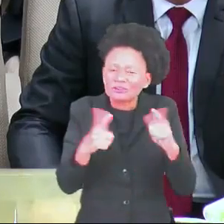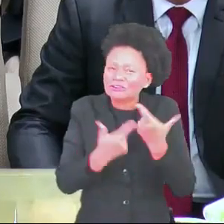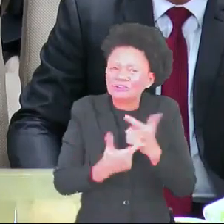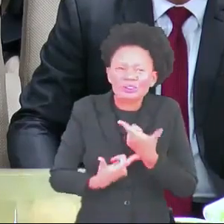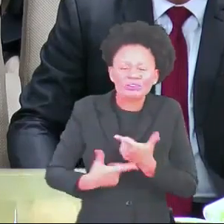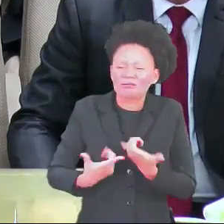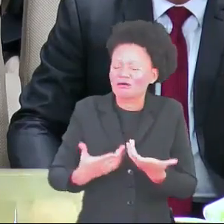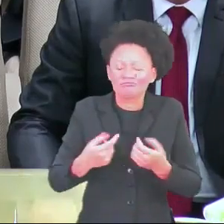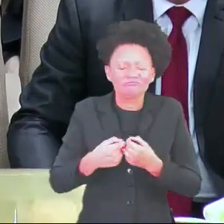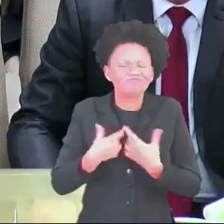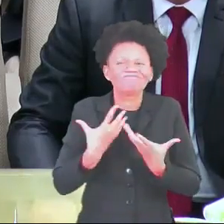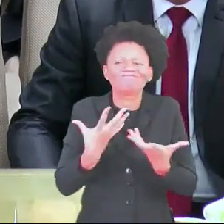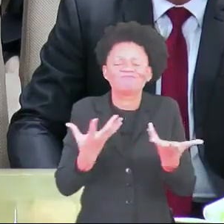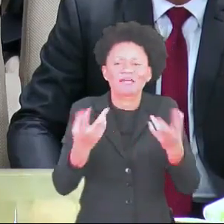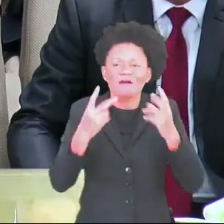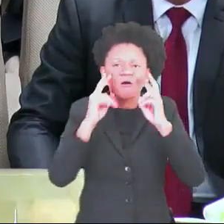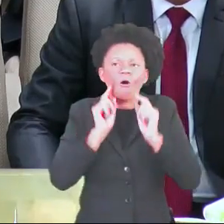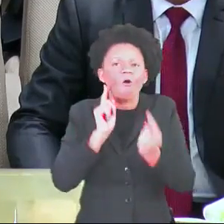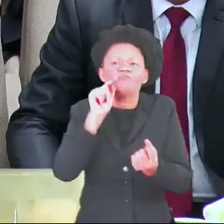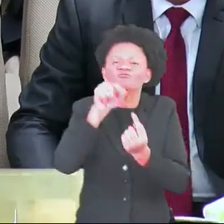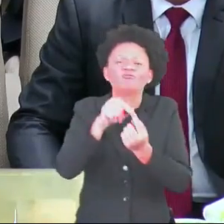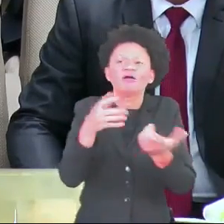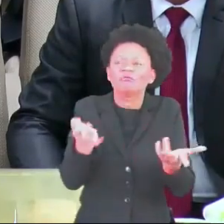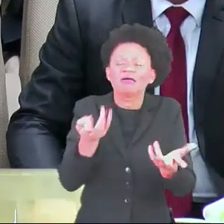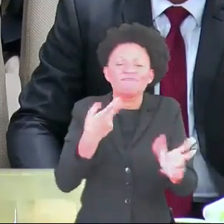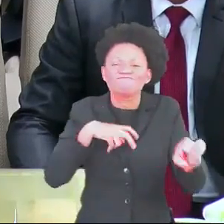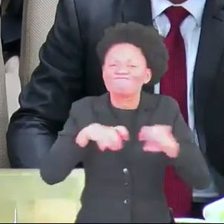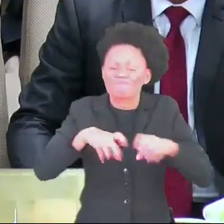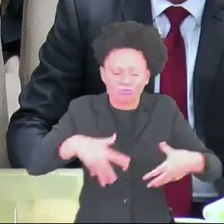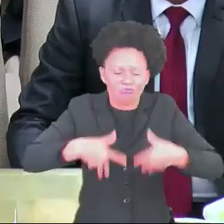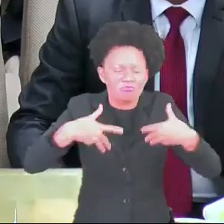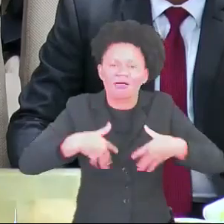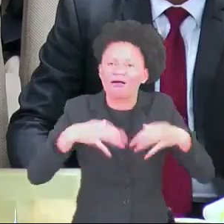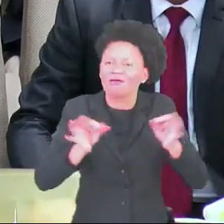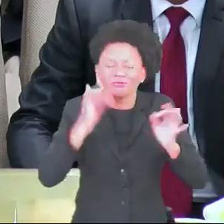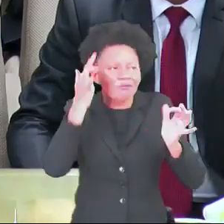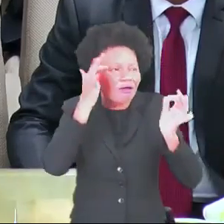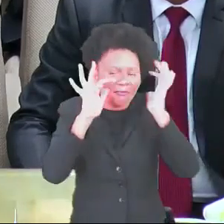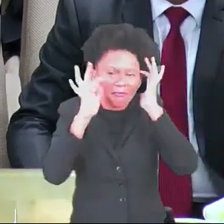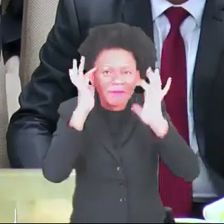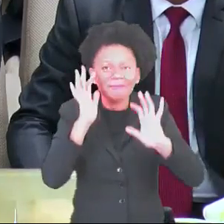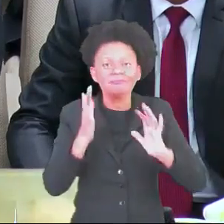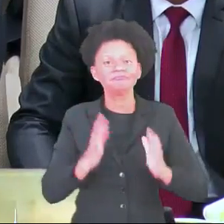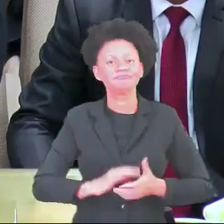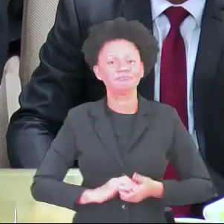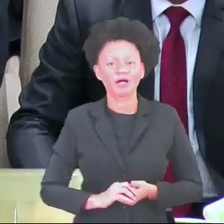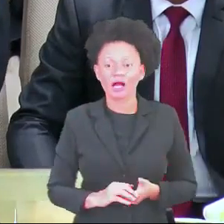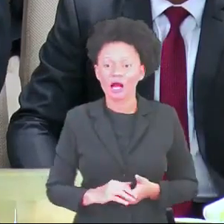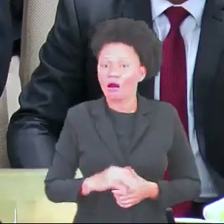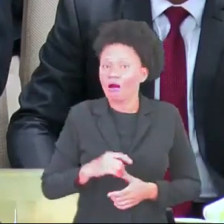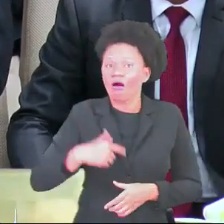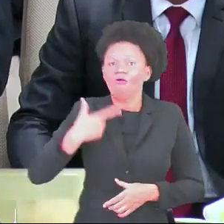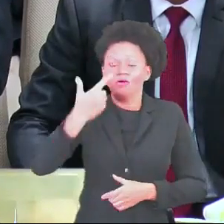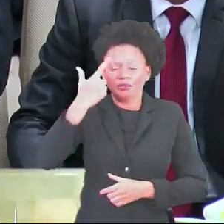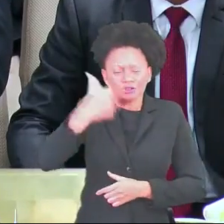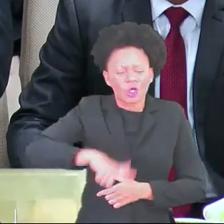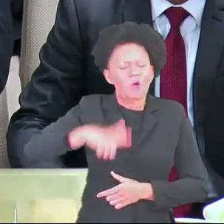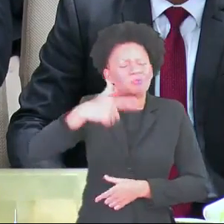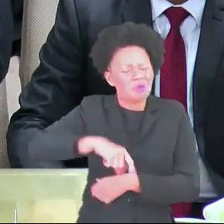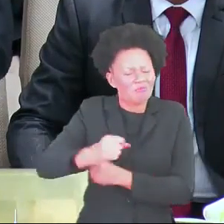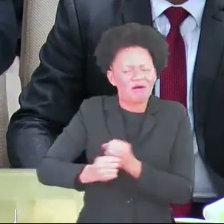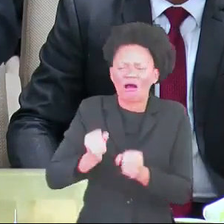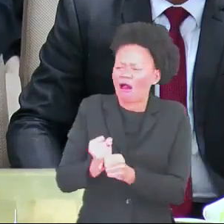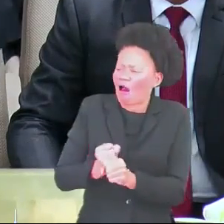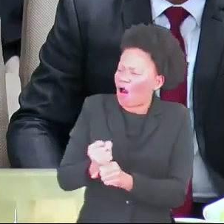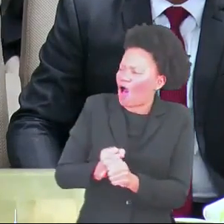de visão, sem nenhum tipo de ação, porque eu não sabia o que fazer. Foram vários anos de